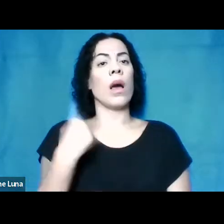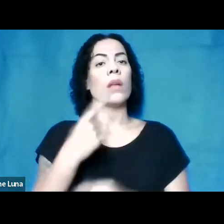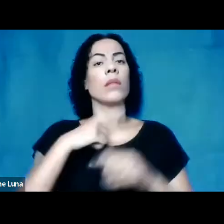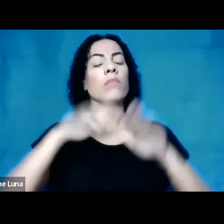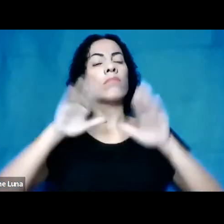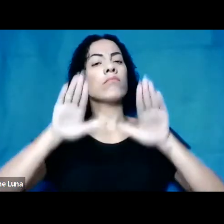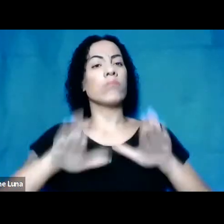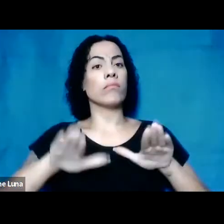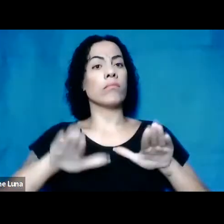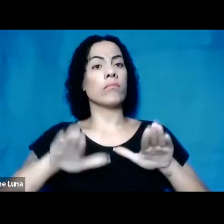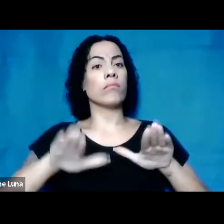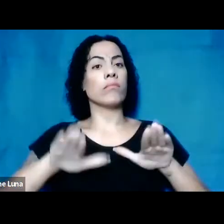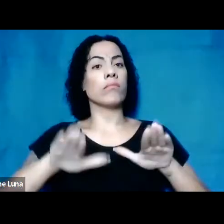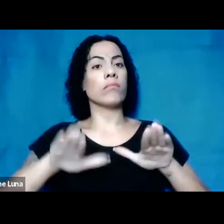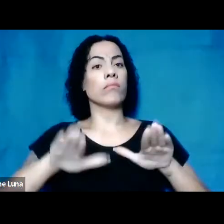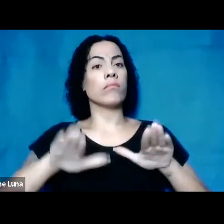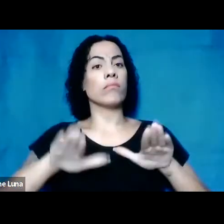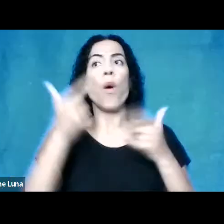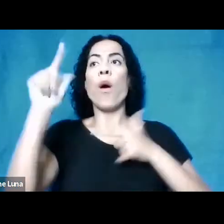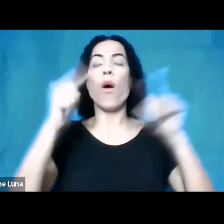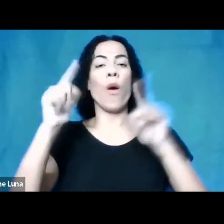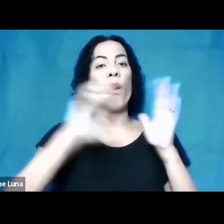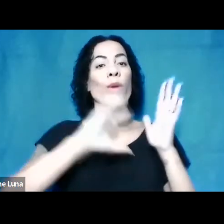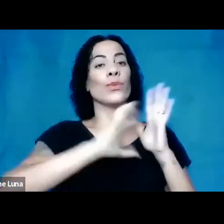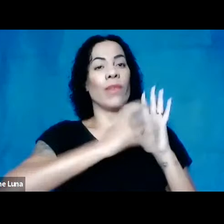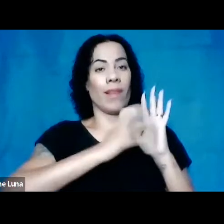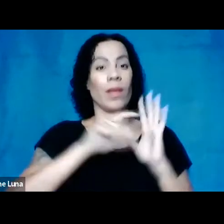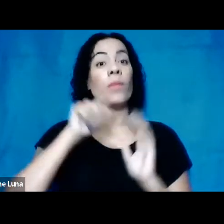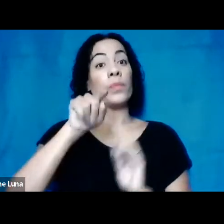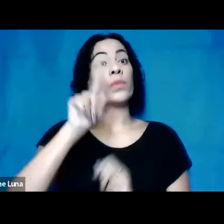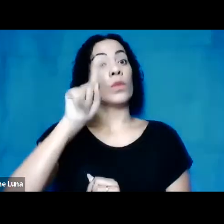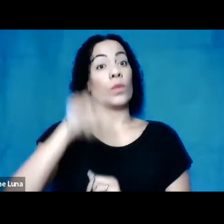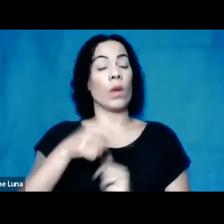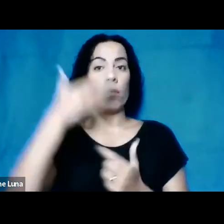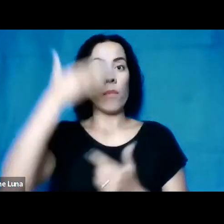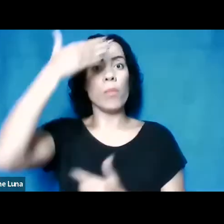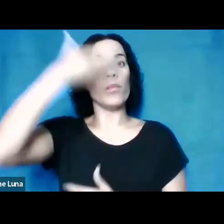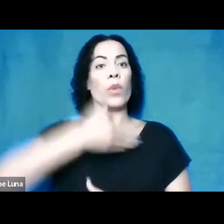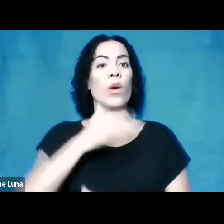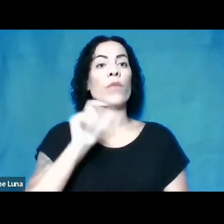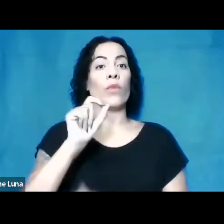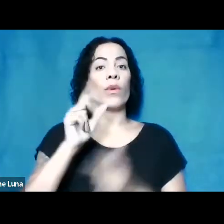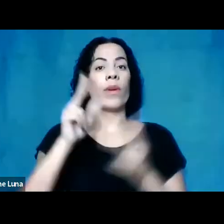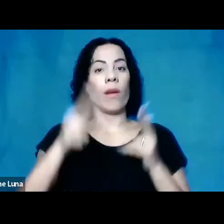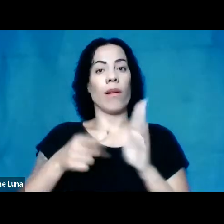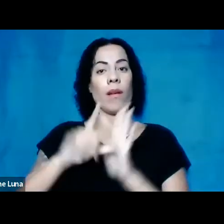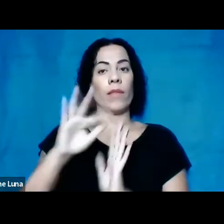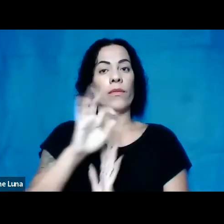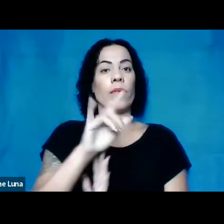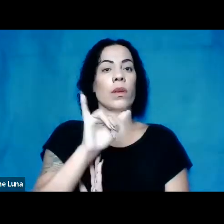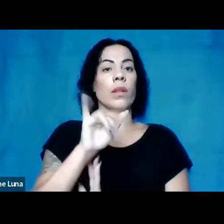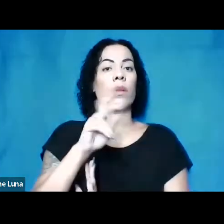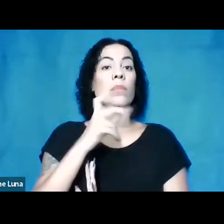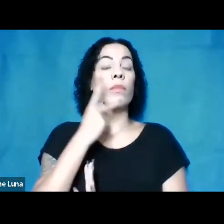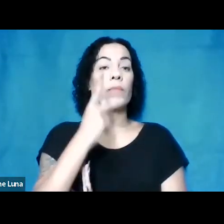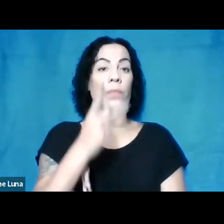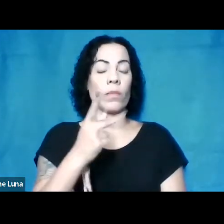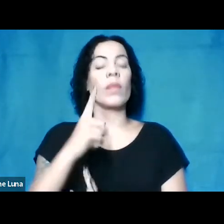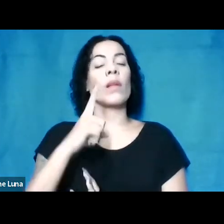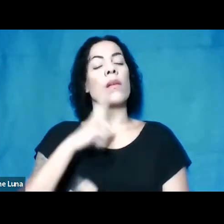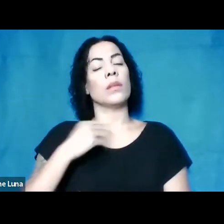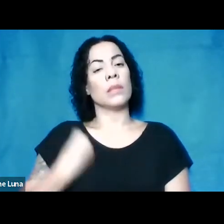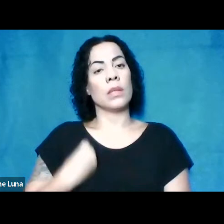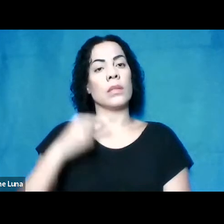à de outros canais nichados. Então, isso é também uma comprovação do que o Felipe falou, é, que existe essa ideia de que